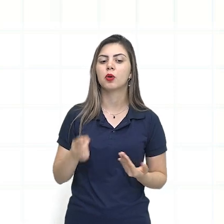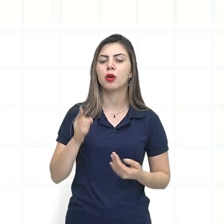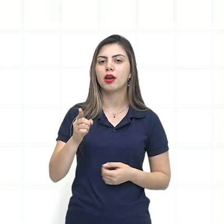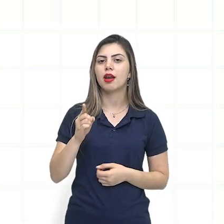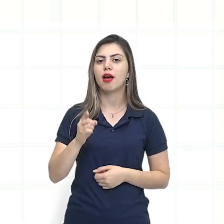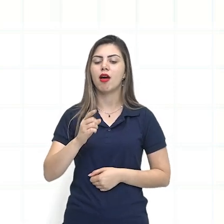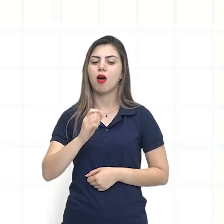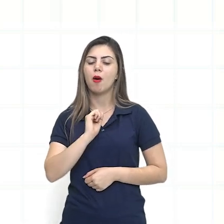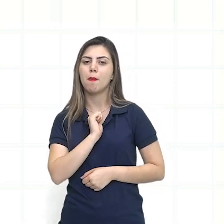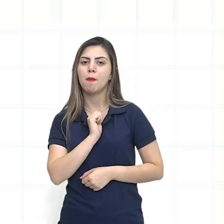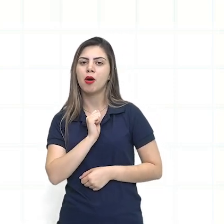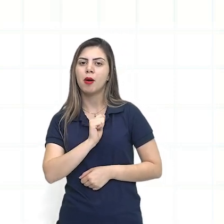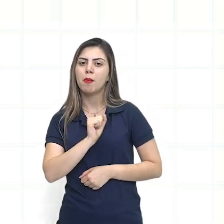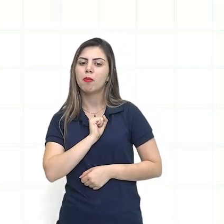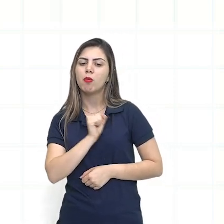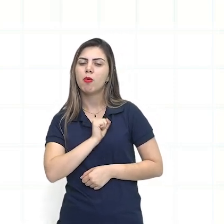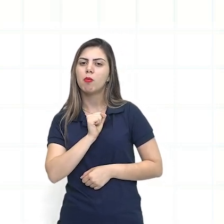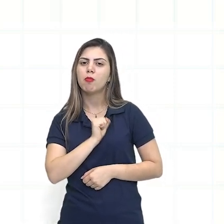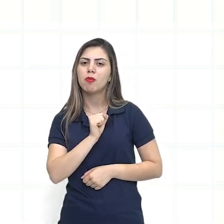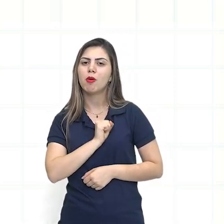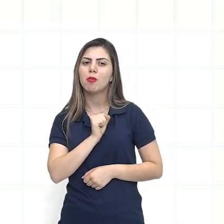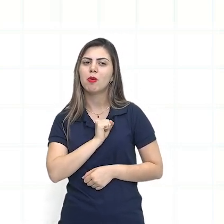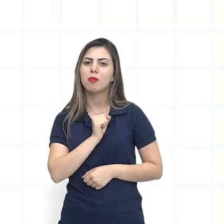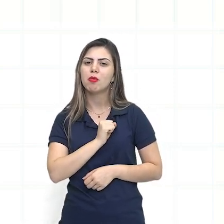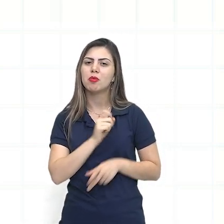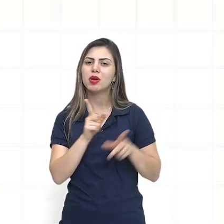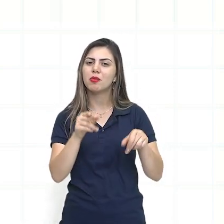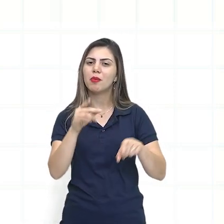peito, bate uma pedra.